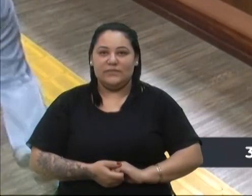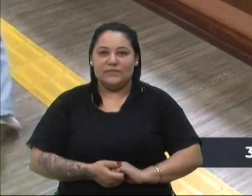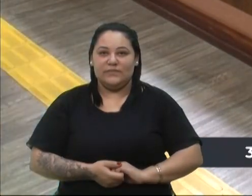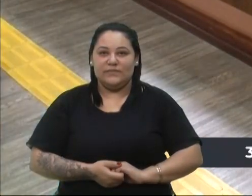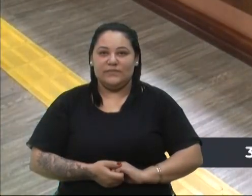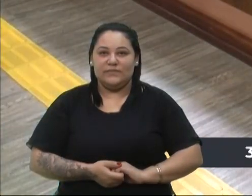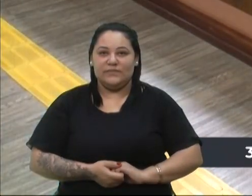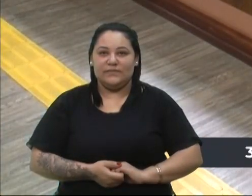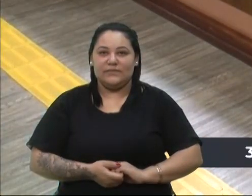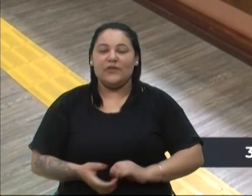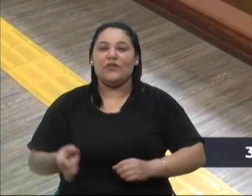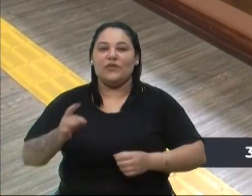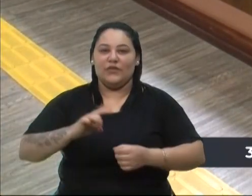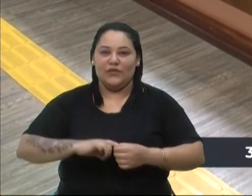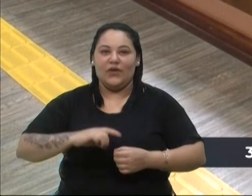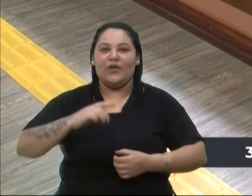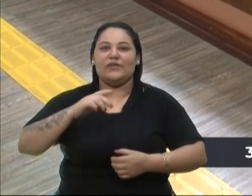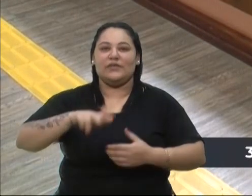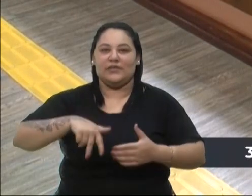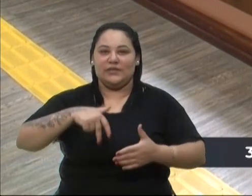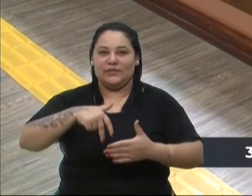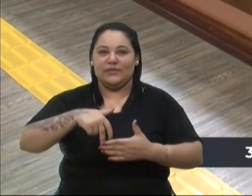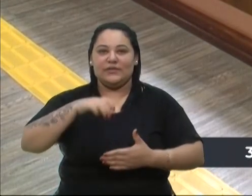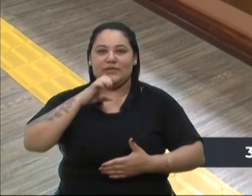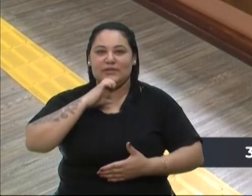De volta na tribuna, Estela Balardim.